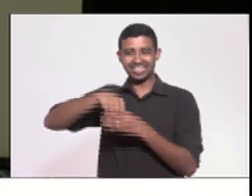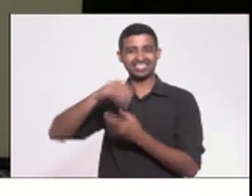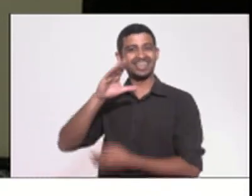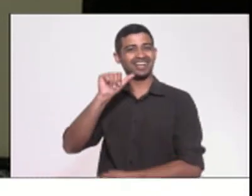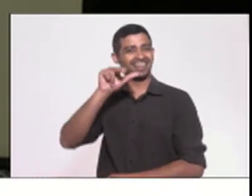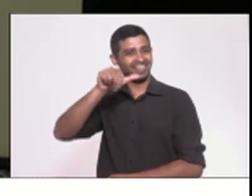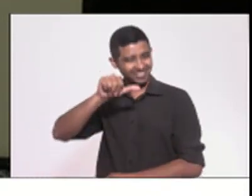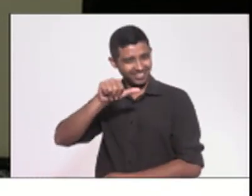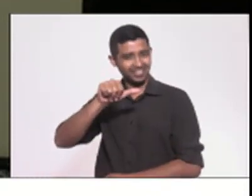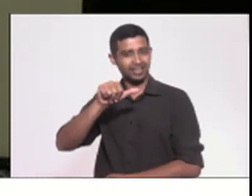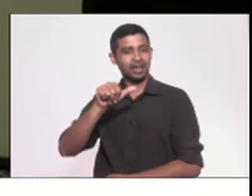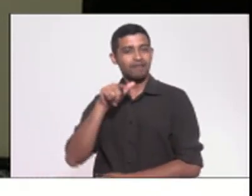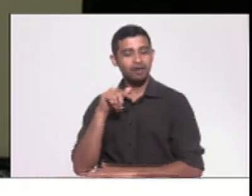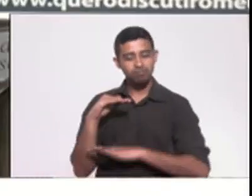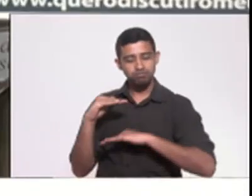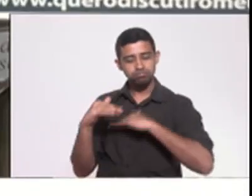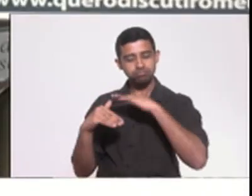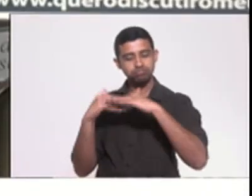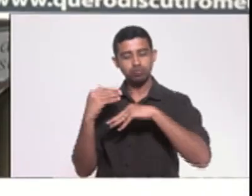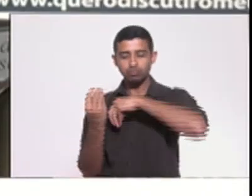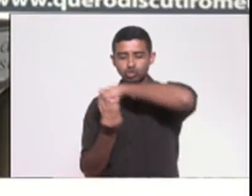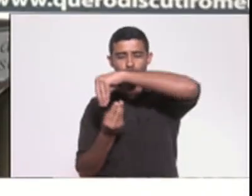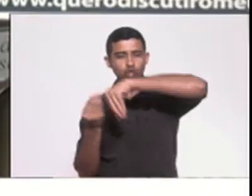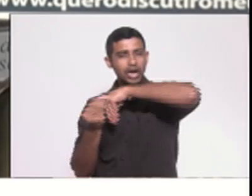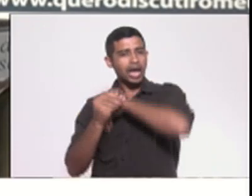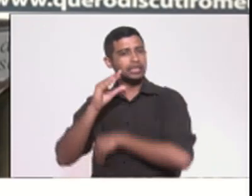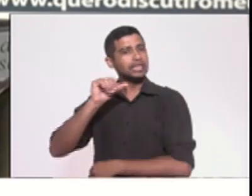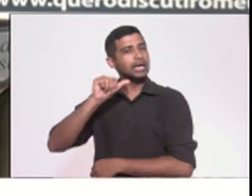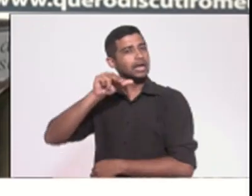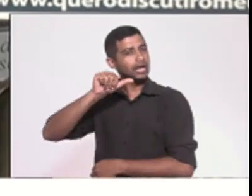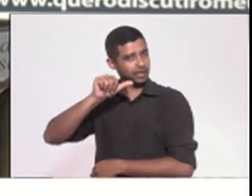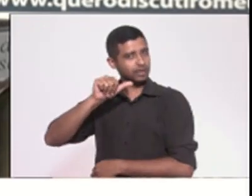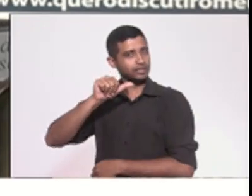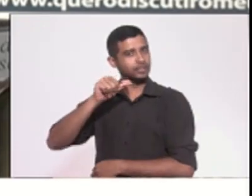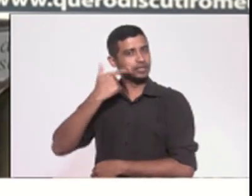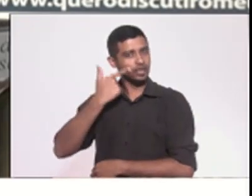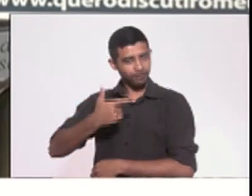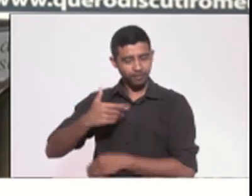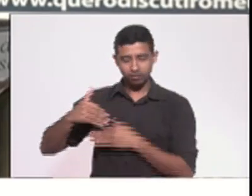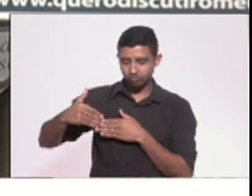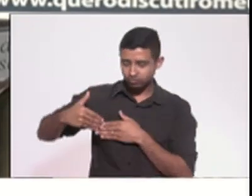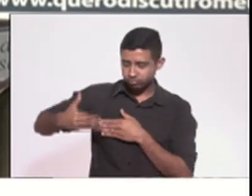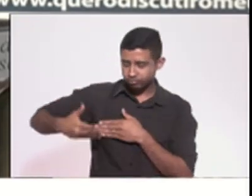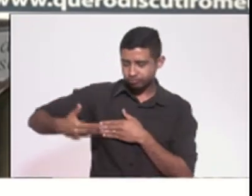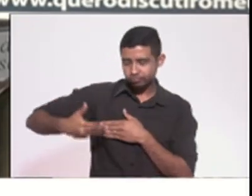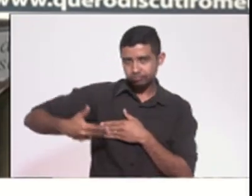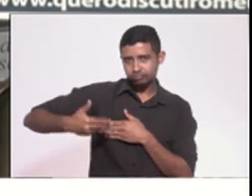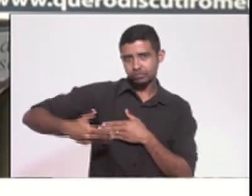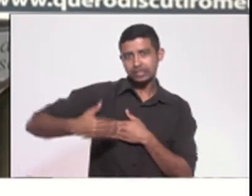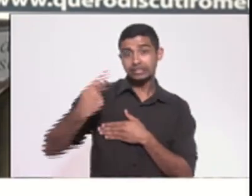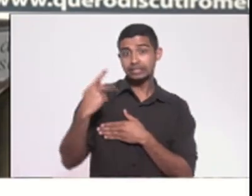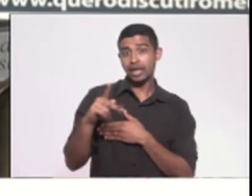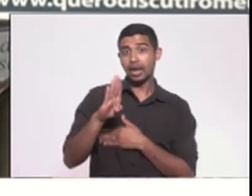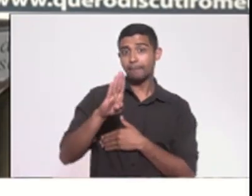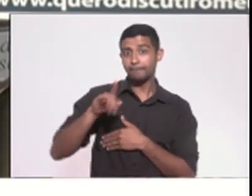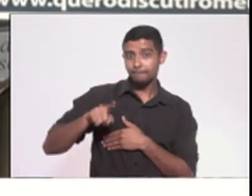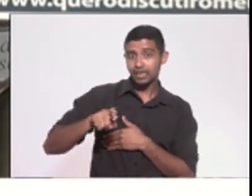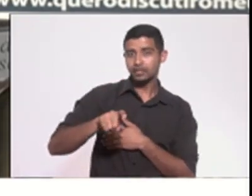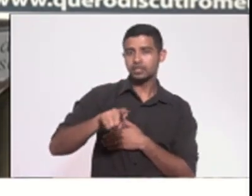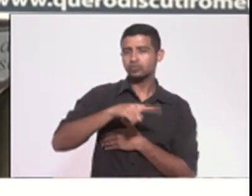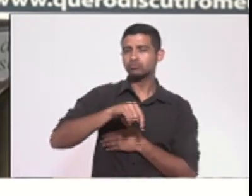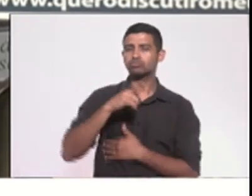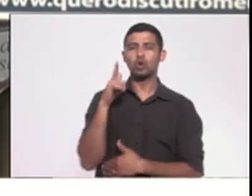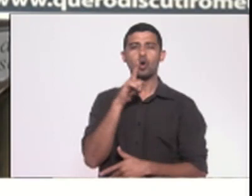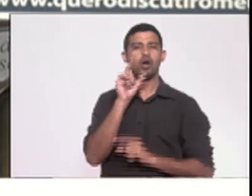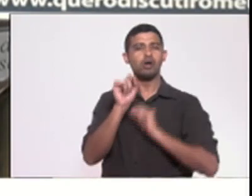cana-de-açúcar, ela evoluiu junto com a cana-de-açúcar, e a partir do sequenciamento do genoma dessa bactéria, a gente